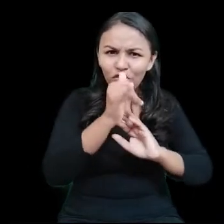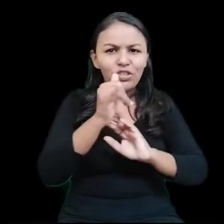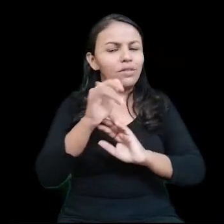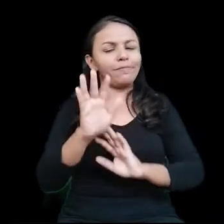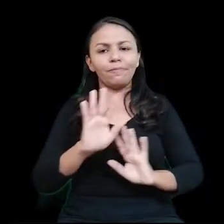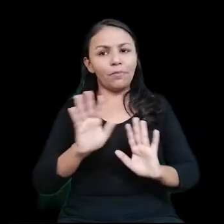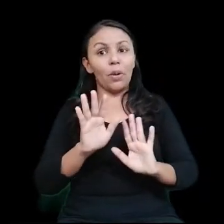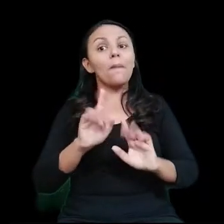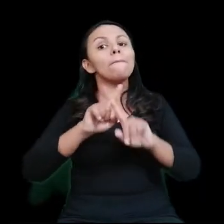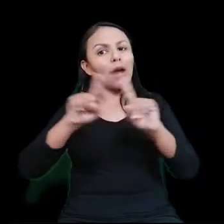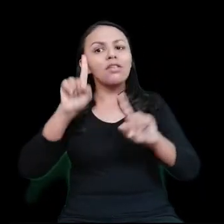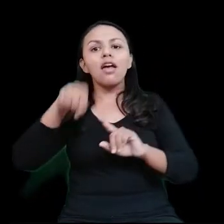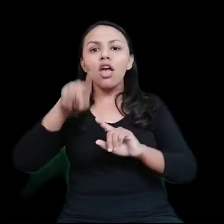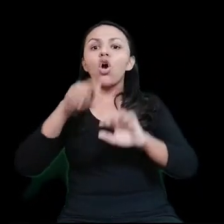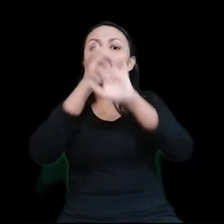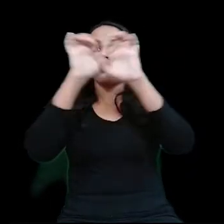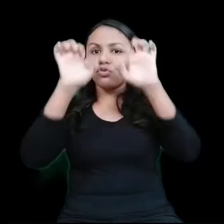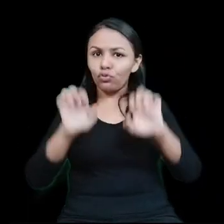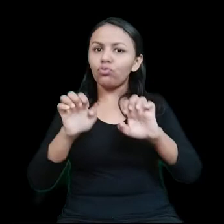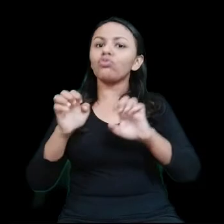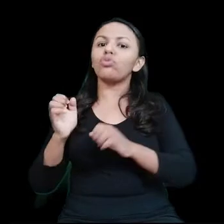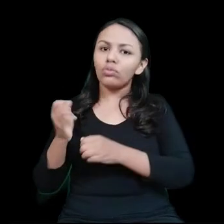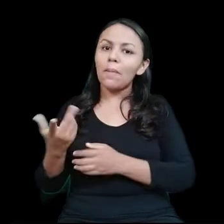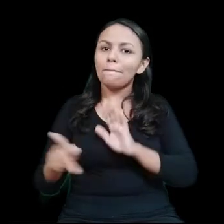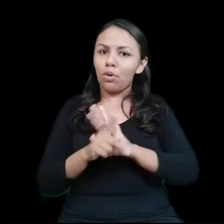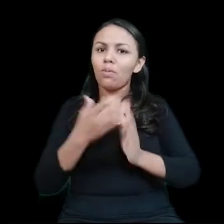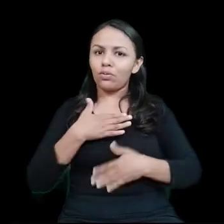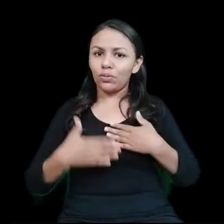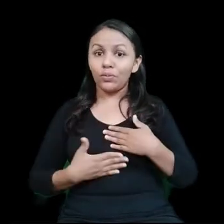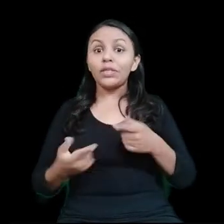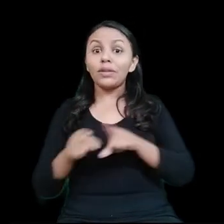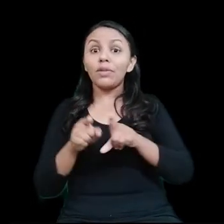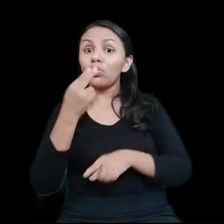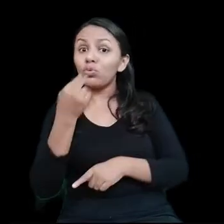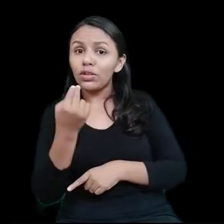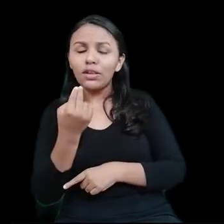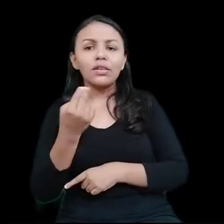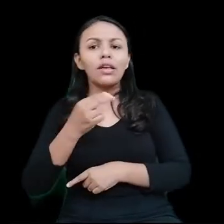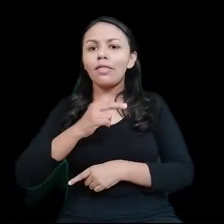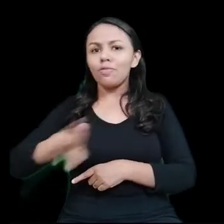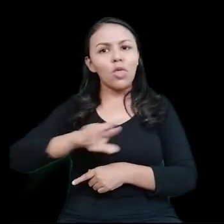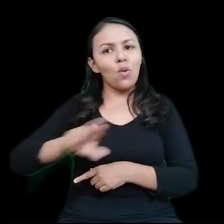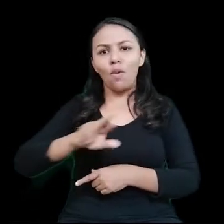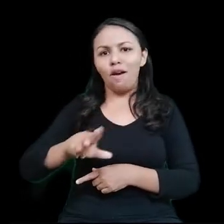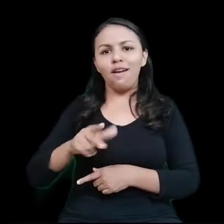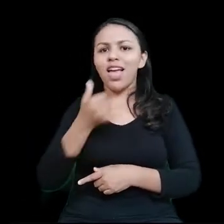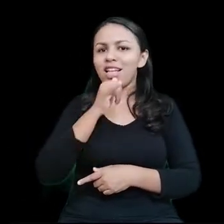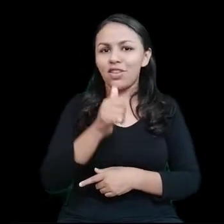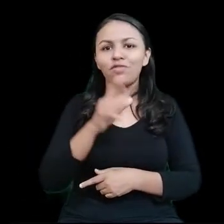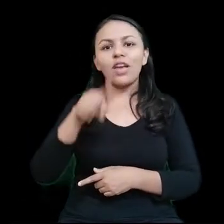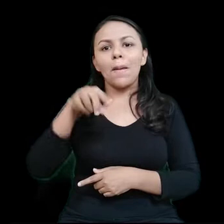combustível, mas é uma estrutura para o nosso corpo. E nós temos os nutrientes não energéticos, que são os